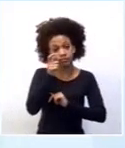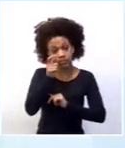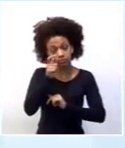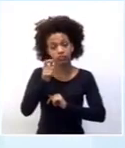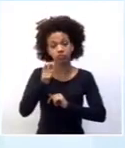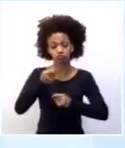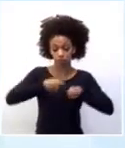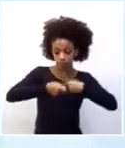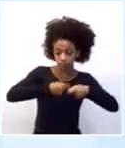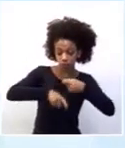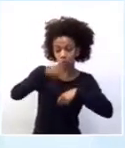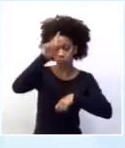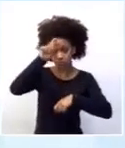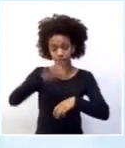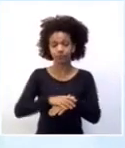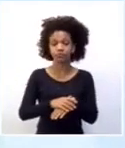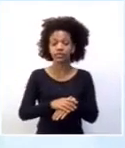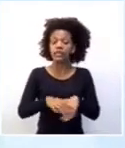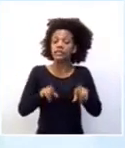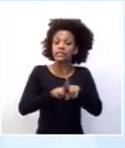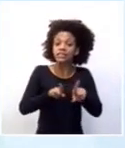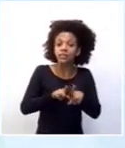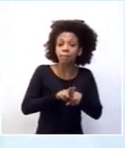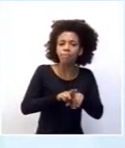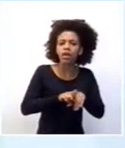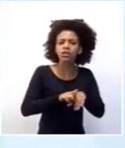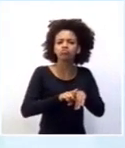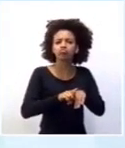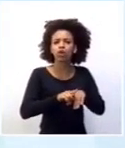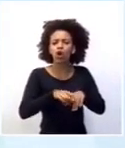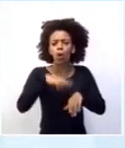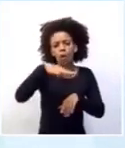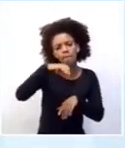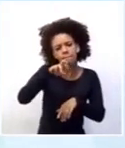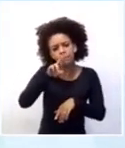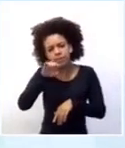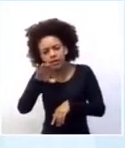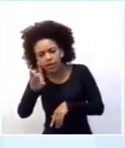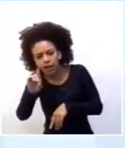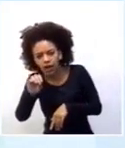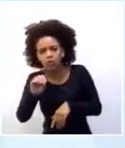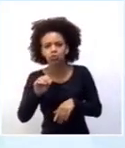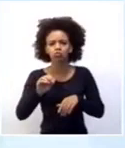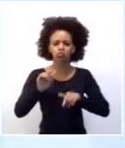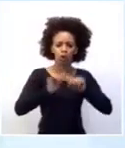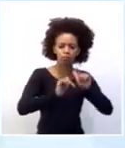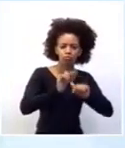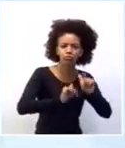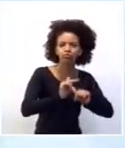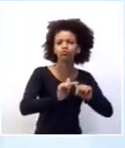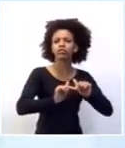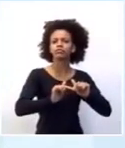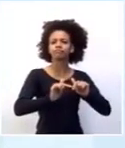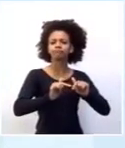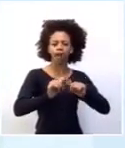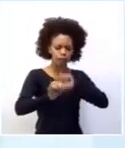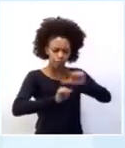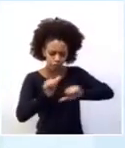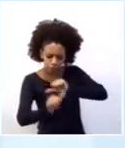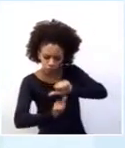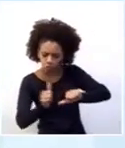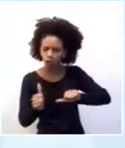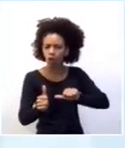economia egípcia. E o comércio de artigos de luxo, que ele vai ser basicamente fundado na troca, tá? Não